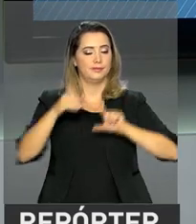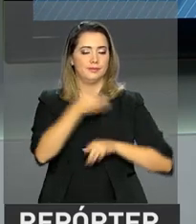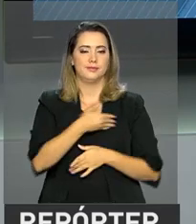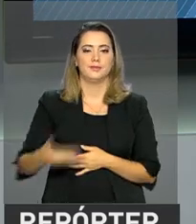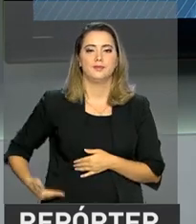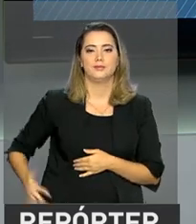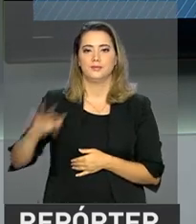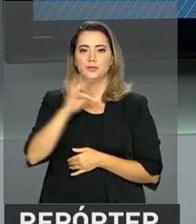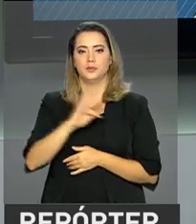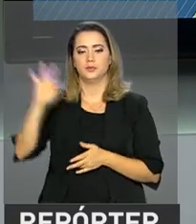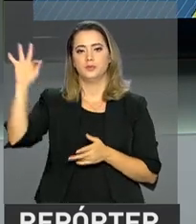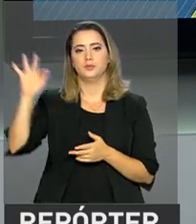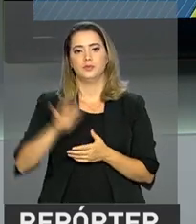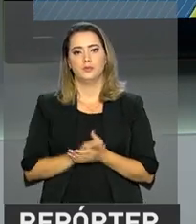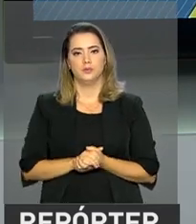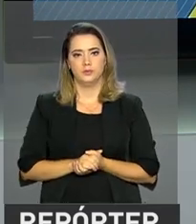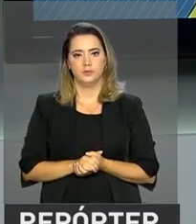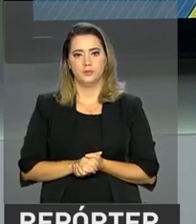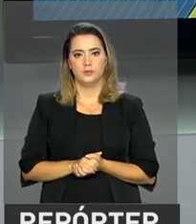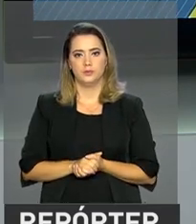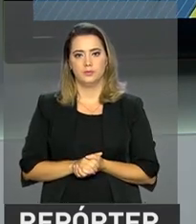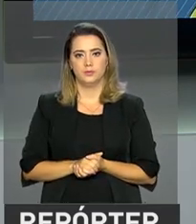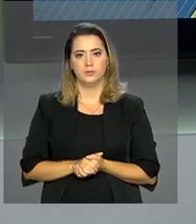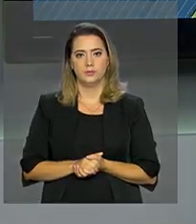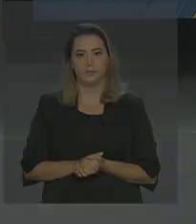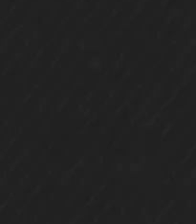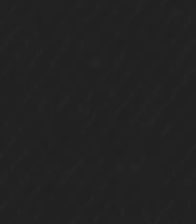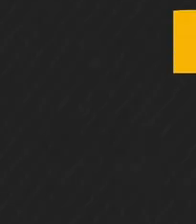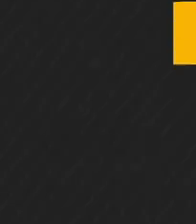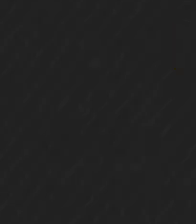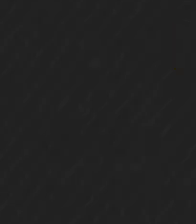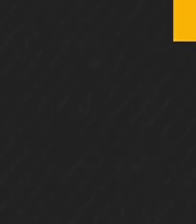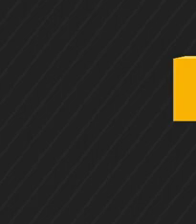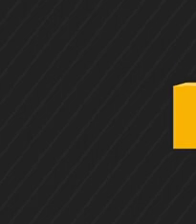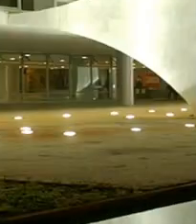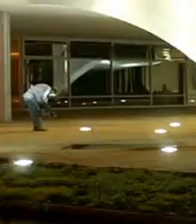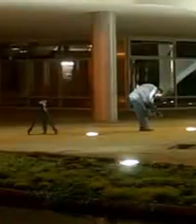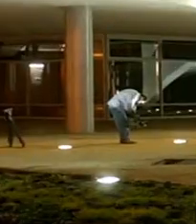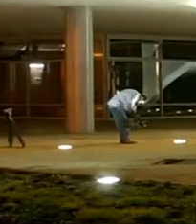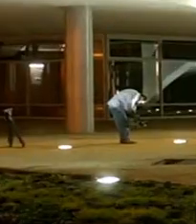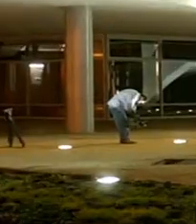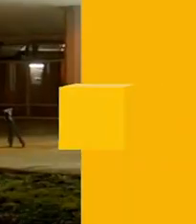com a gente aqui na NBR, a TV do Governo Federal.